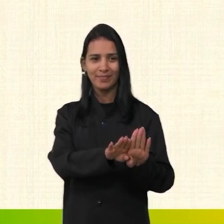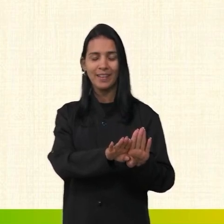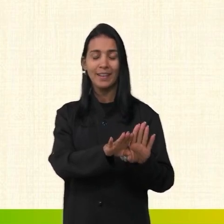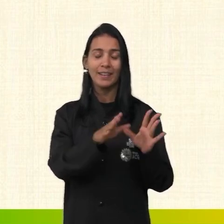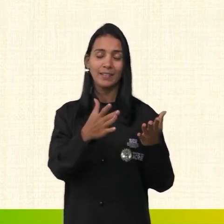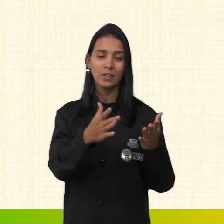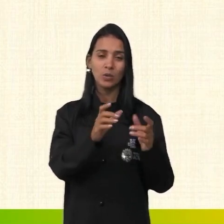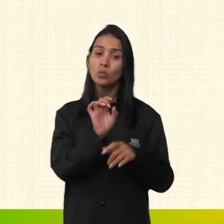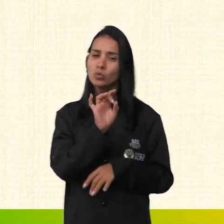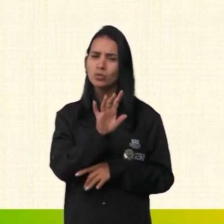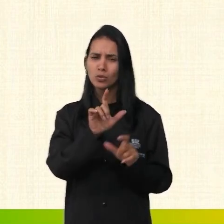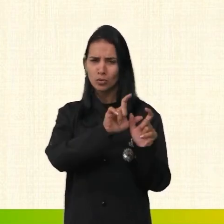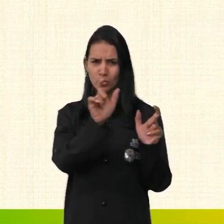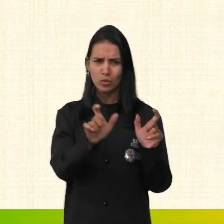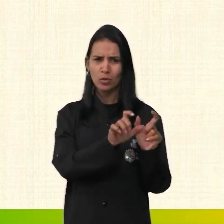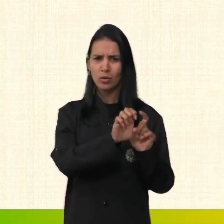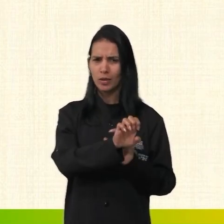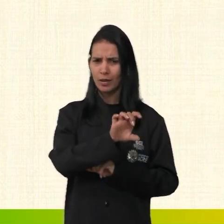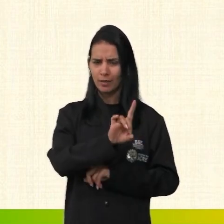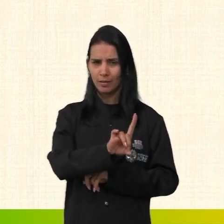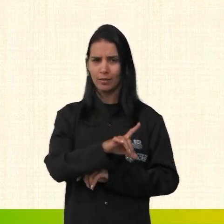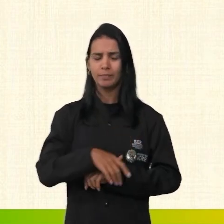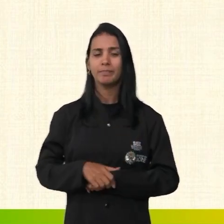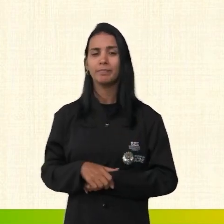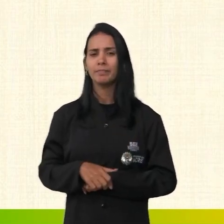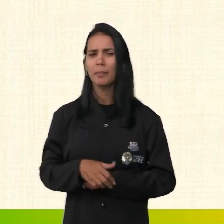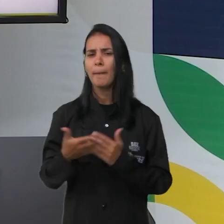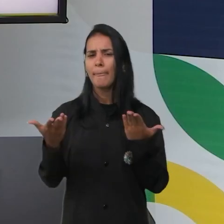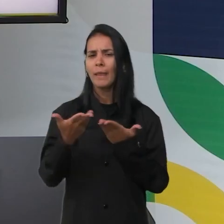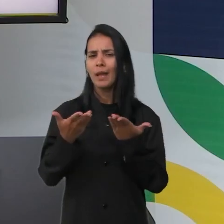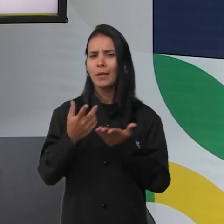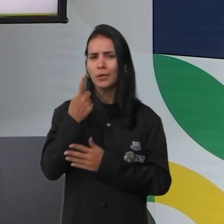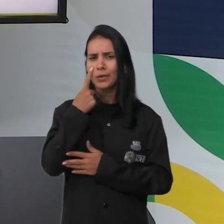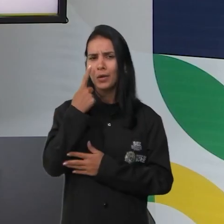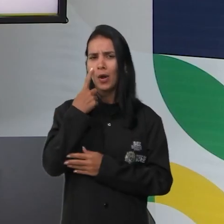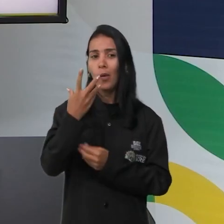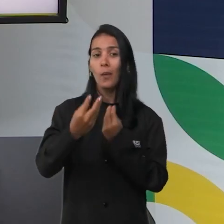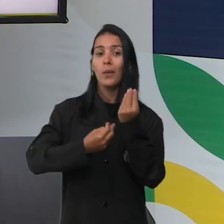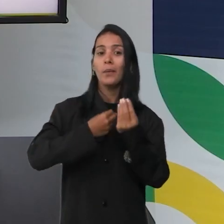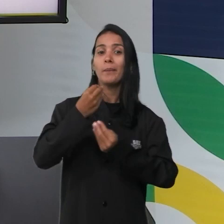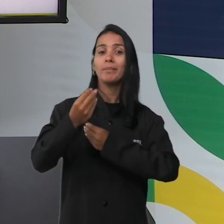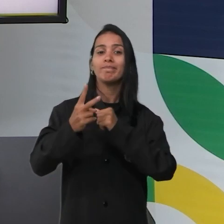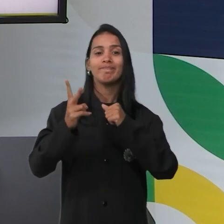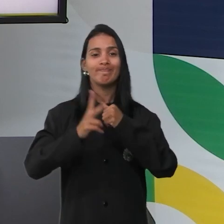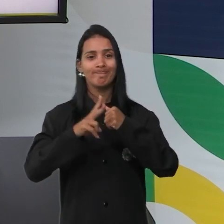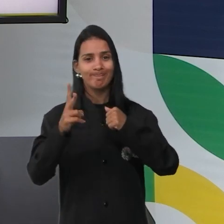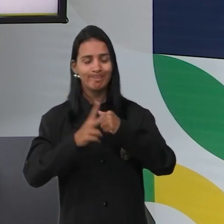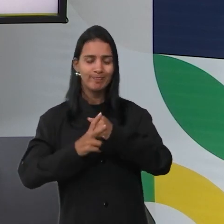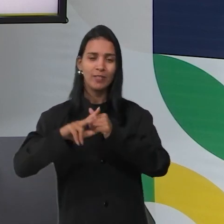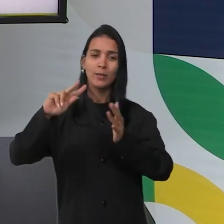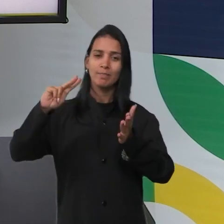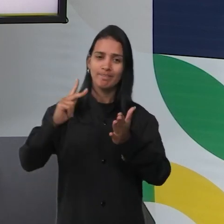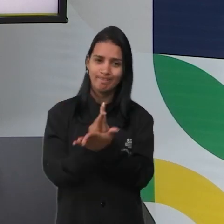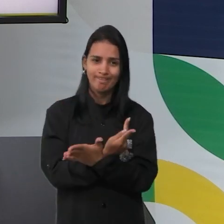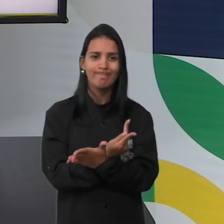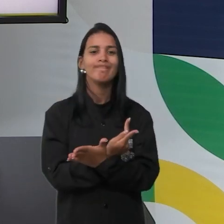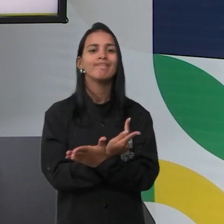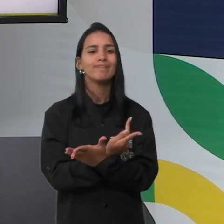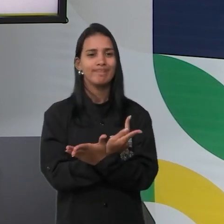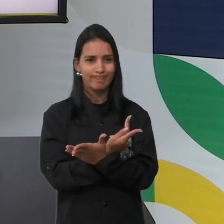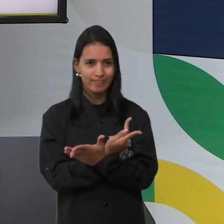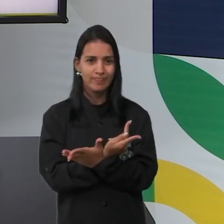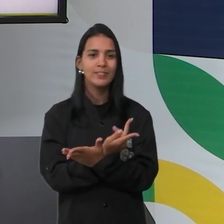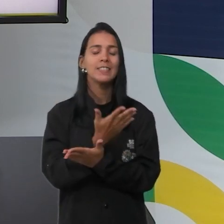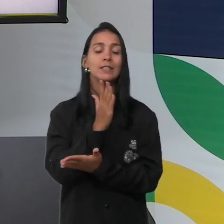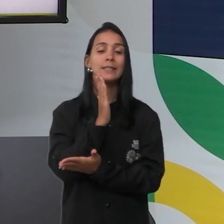played. Bem tranquilo. Agora nós vamos para os irregulares. Como que ficam os verbos irregulares com